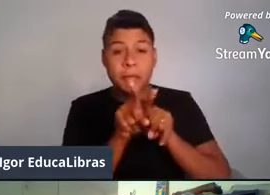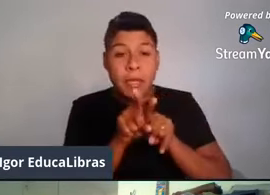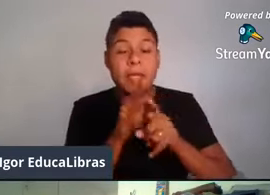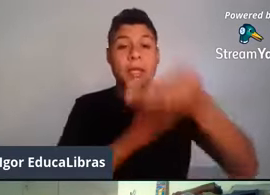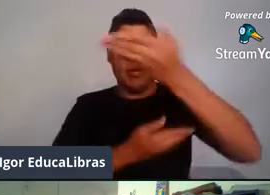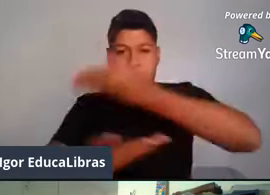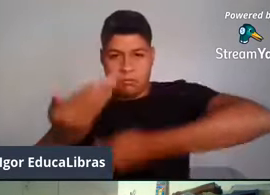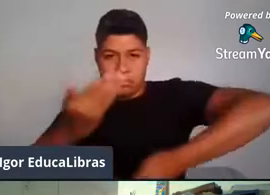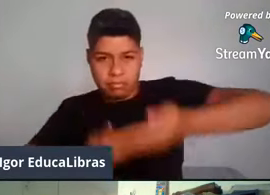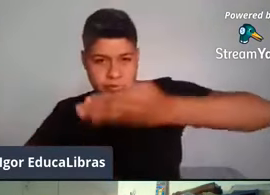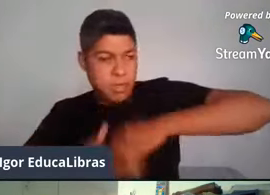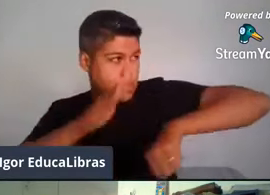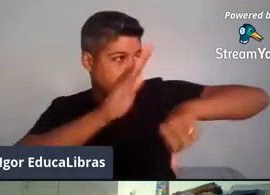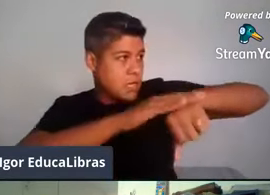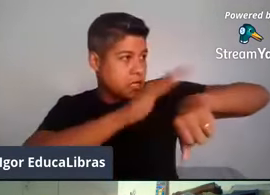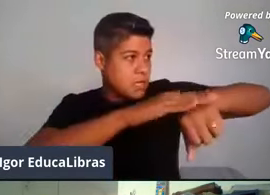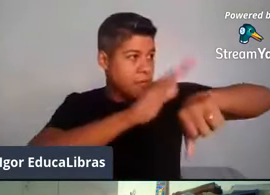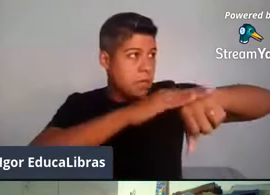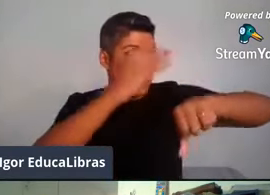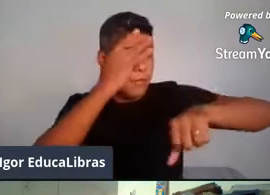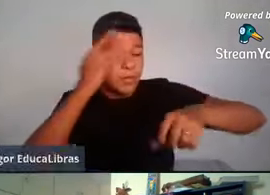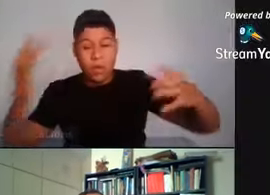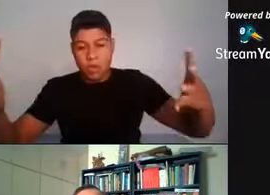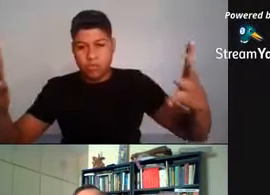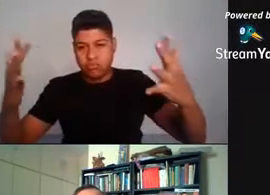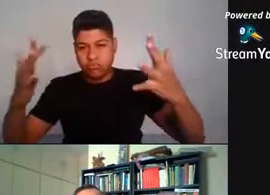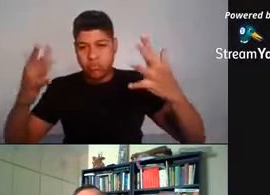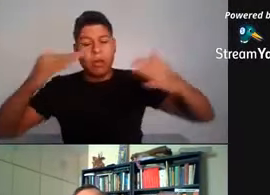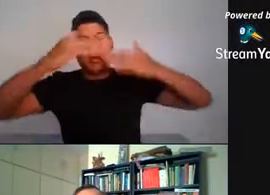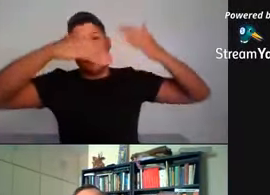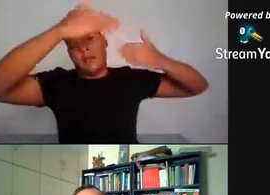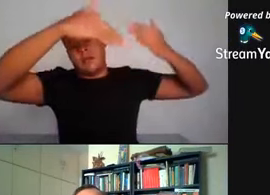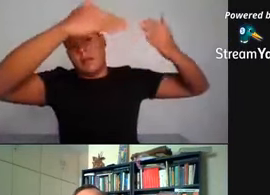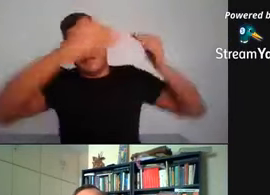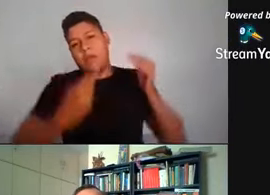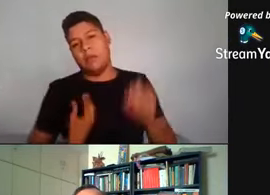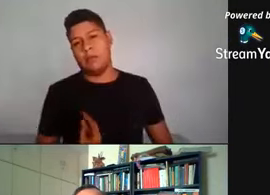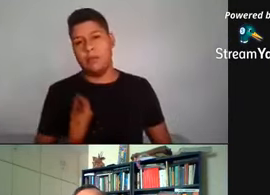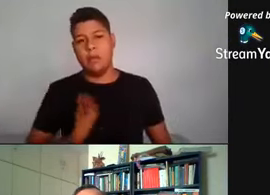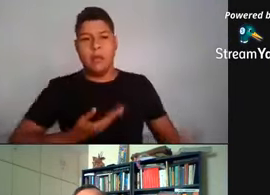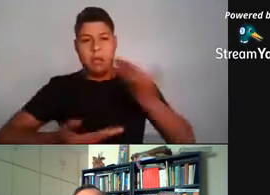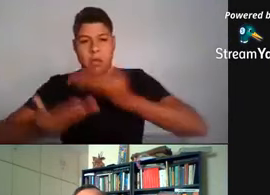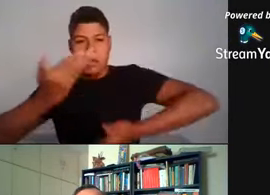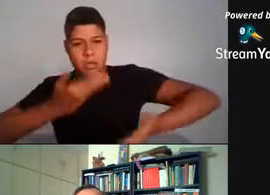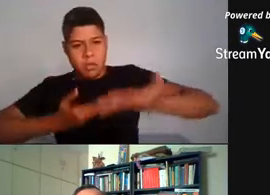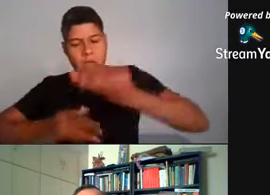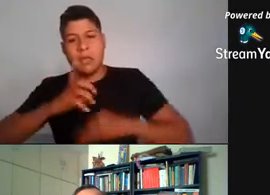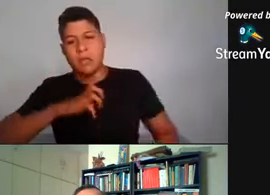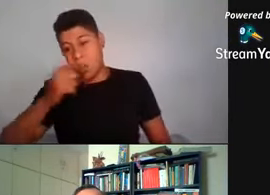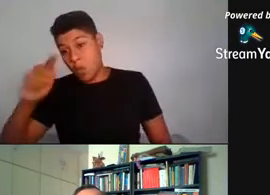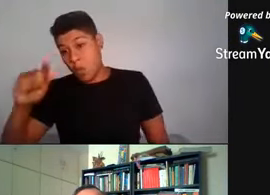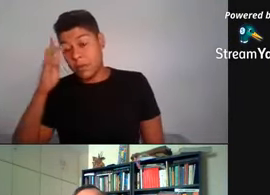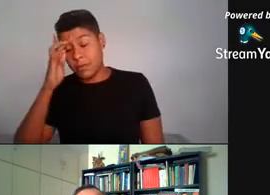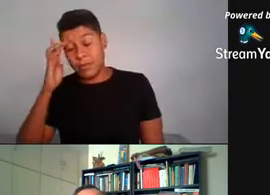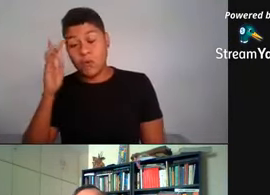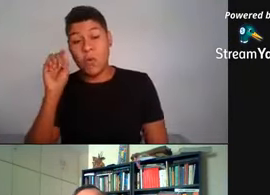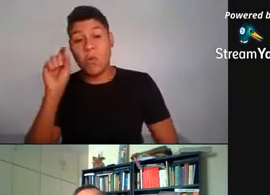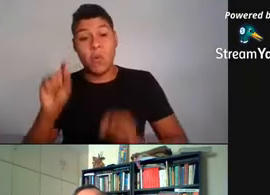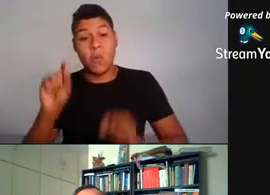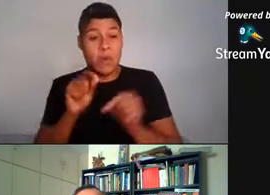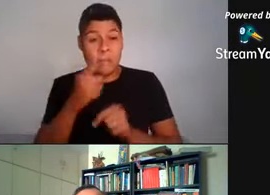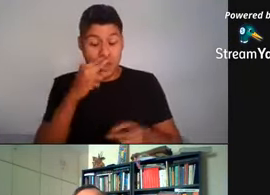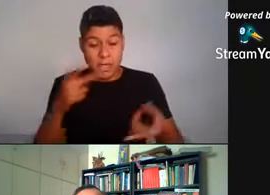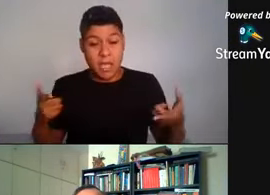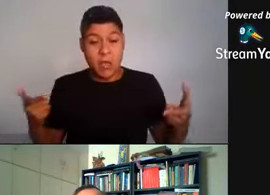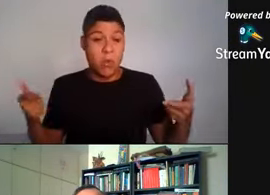a contratar mais pessoas, né, que cresceram o seu quadro de colaborador, tem outras que